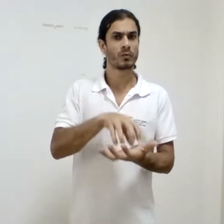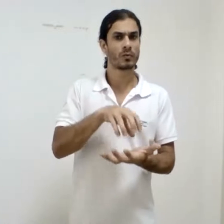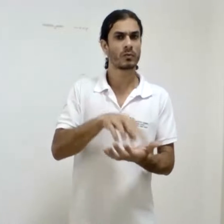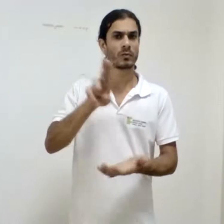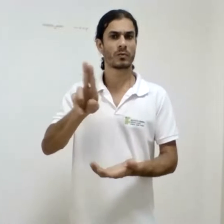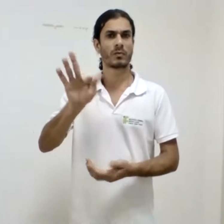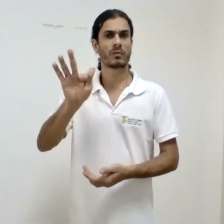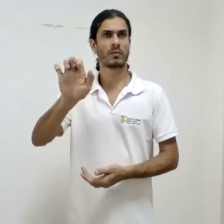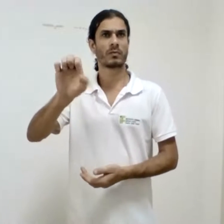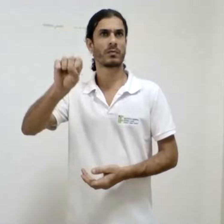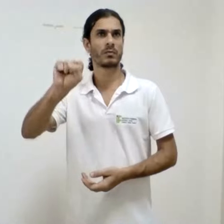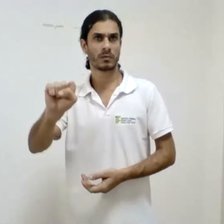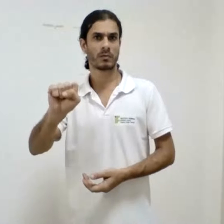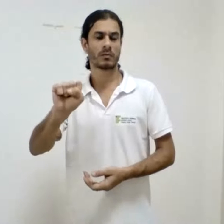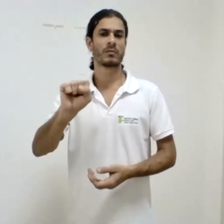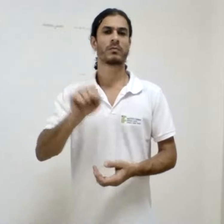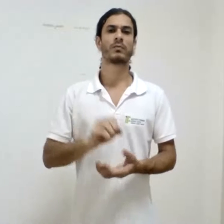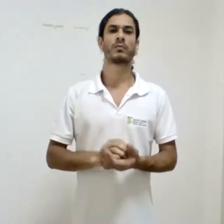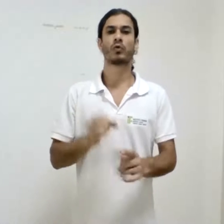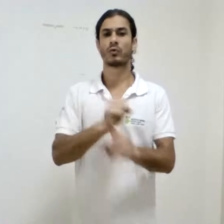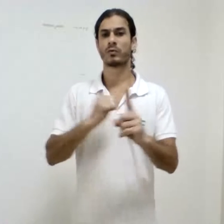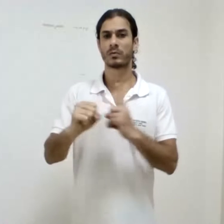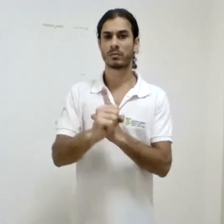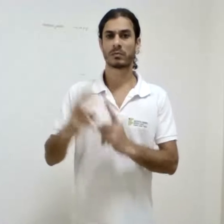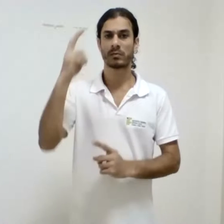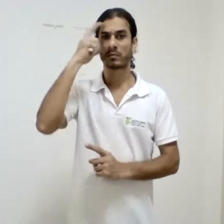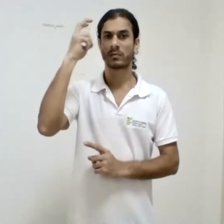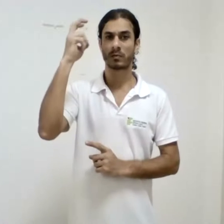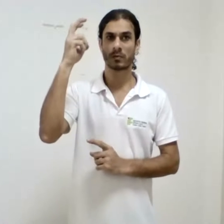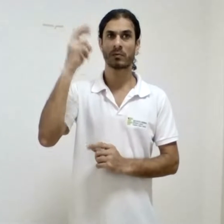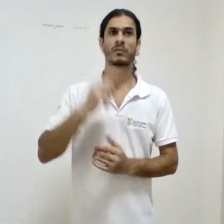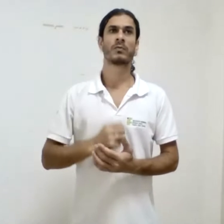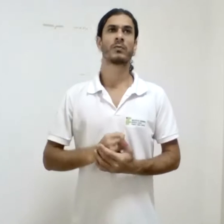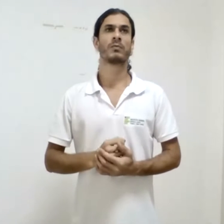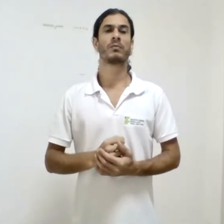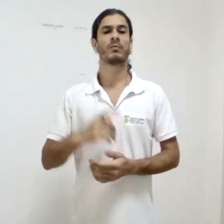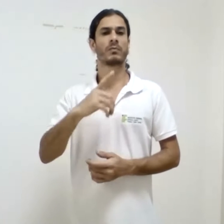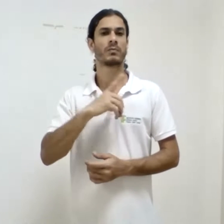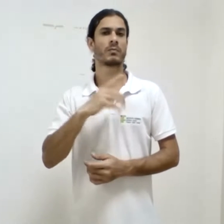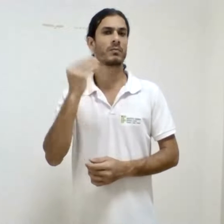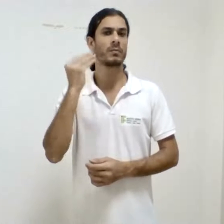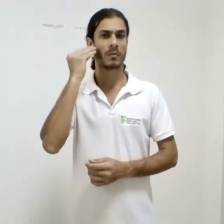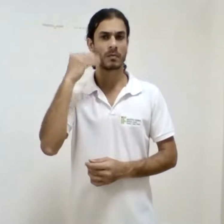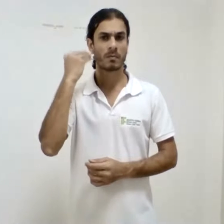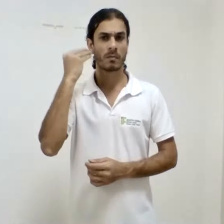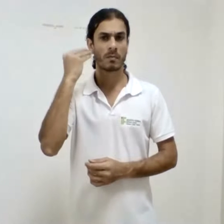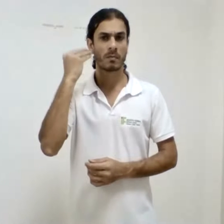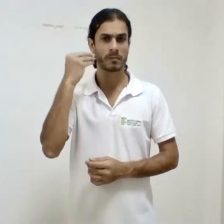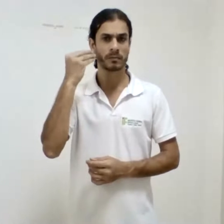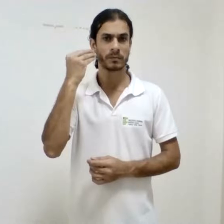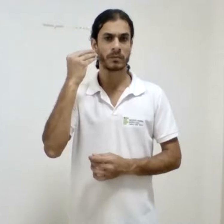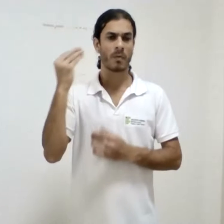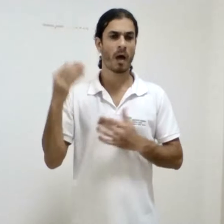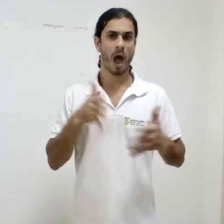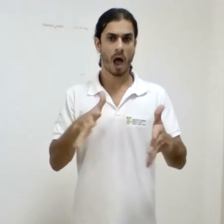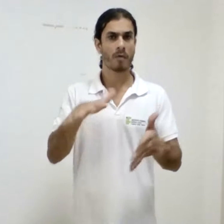Educação, Sociedade e Cultura, IESC, e tem experiência na área de educação, atuando principalmente nos seguintes temas de